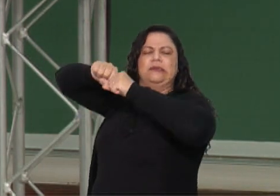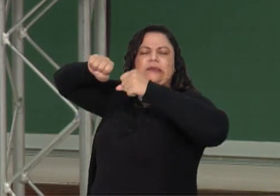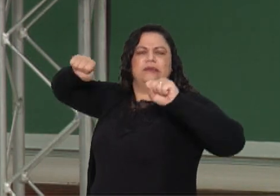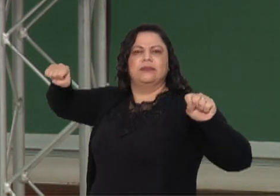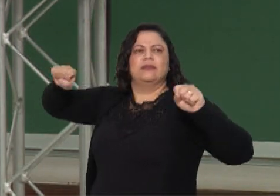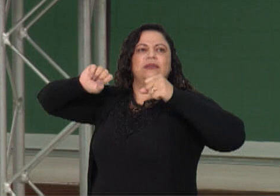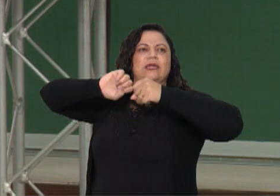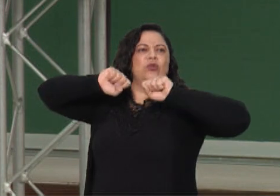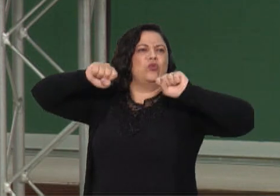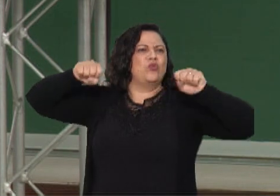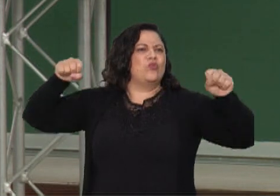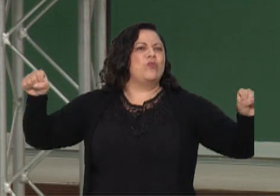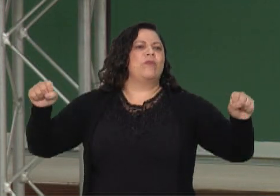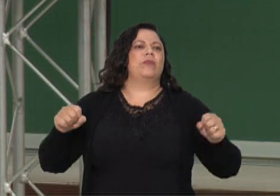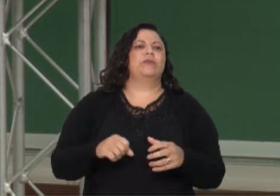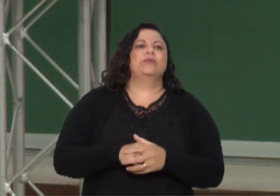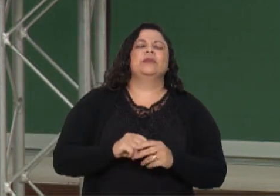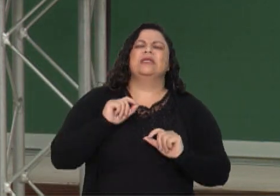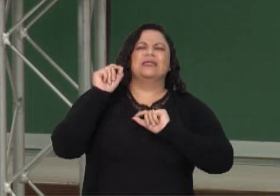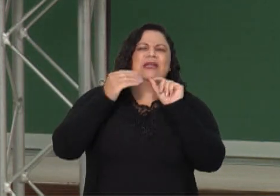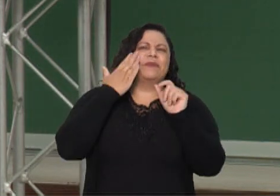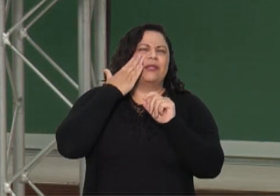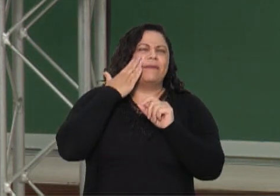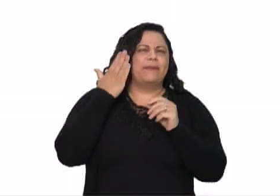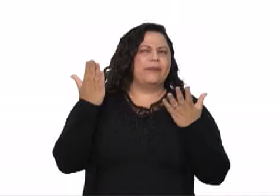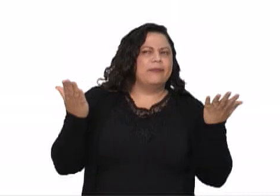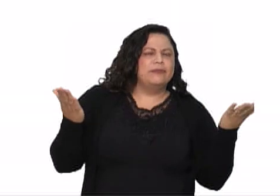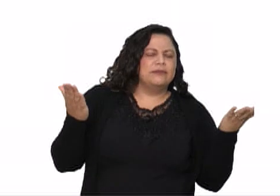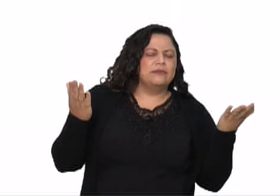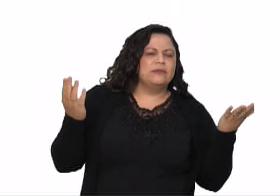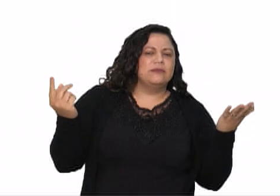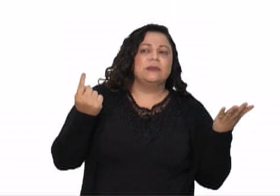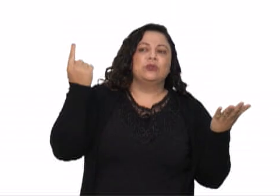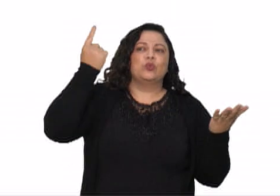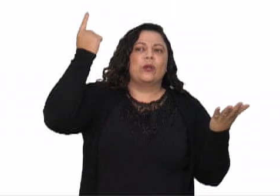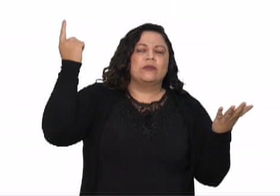tamanho desta obra? Aqui, ó, no cantinho, tá falando ali, ó,